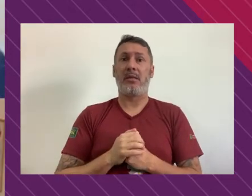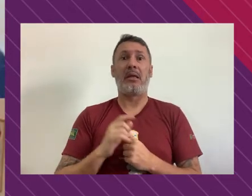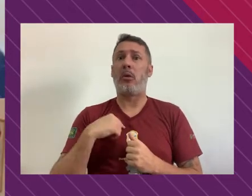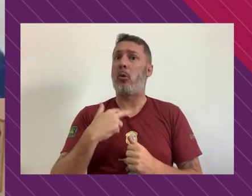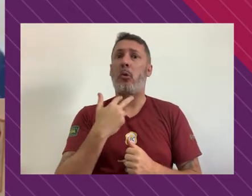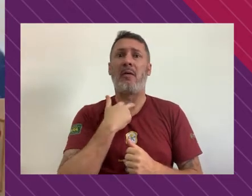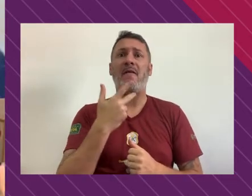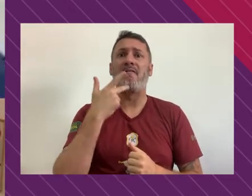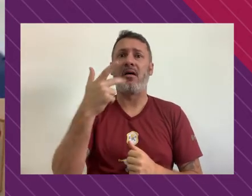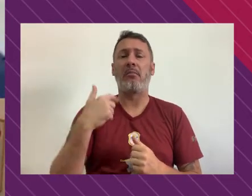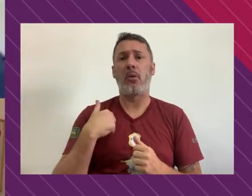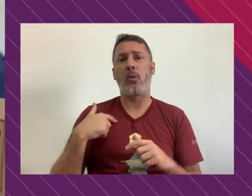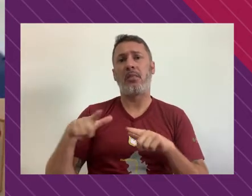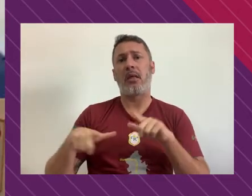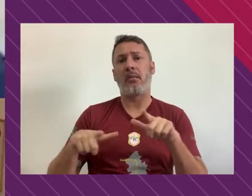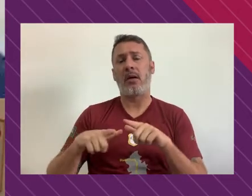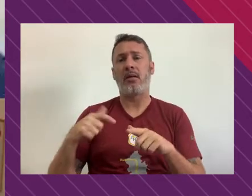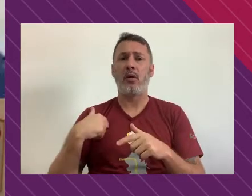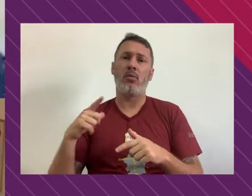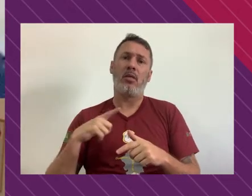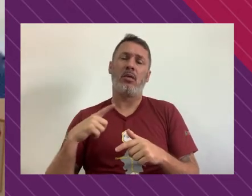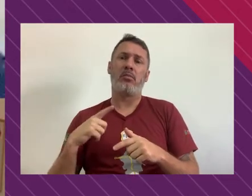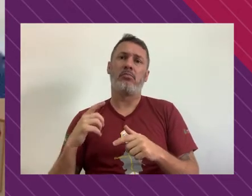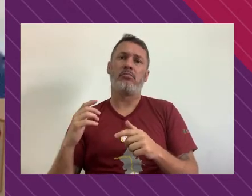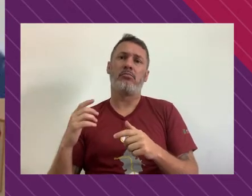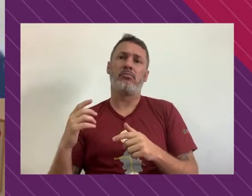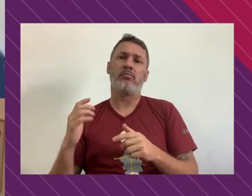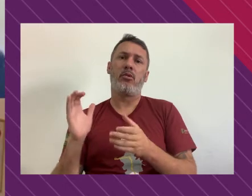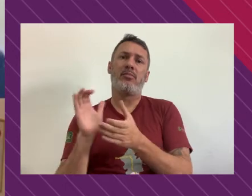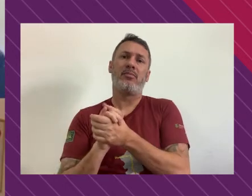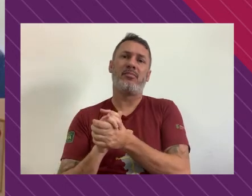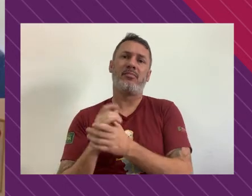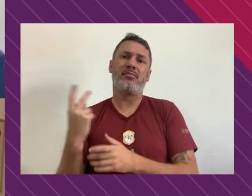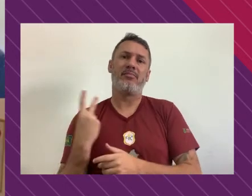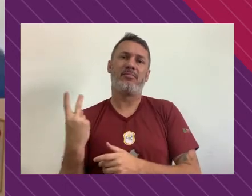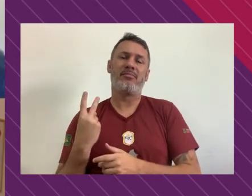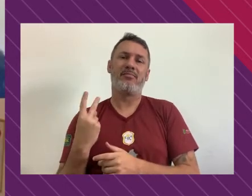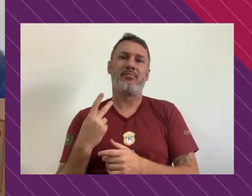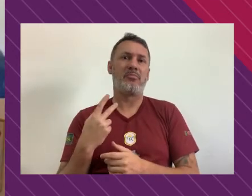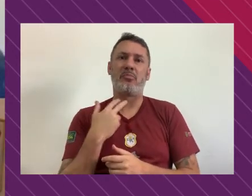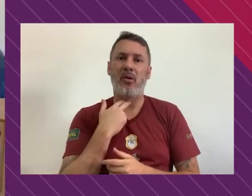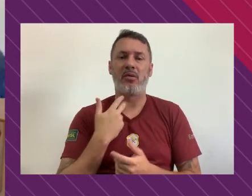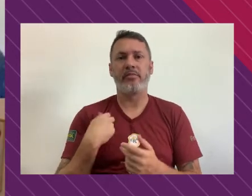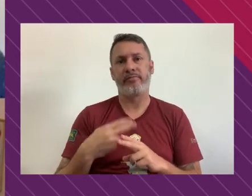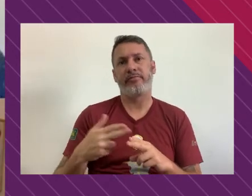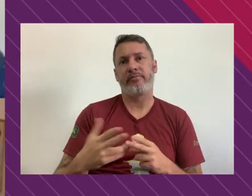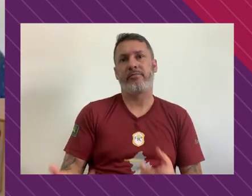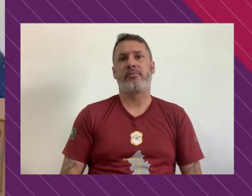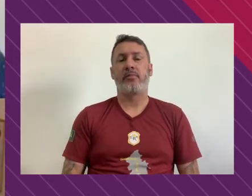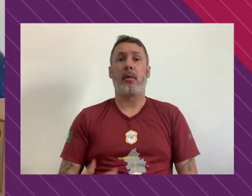empresa naquele projeto. É a liderança situacional, porque é isso que vai trazer uma criatividade maior. A